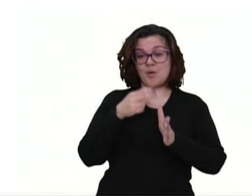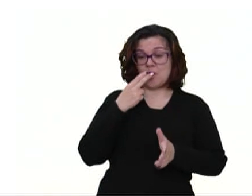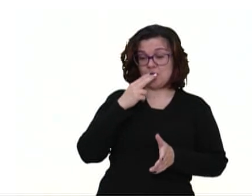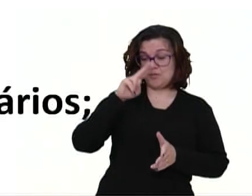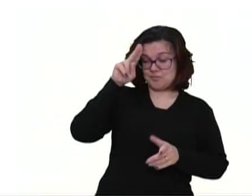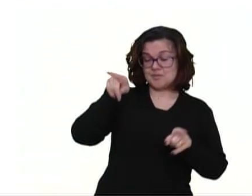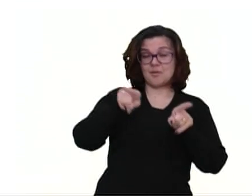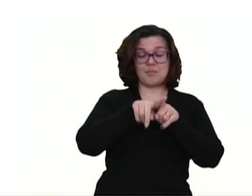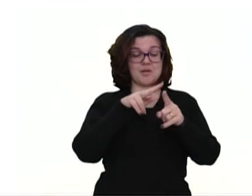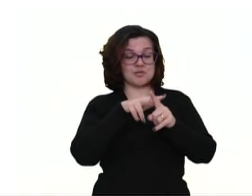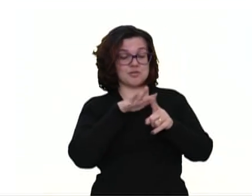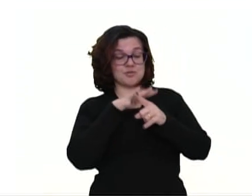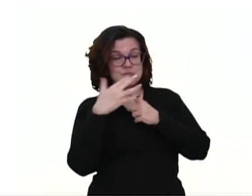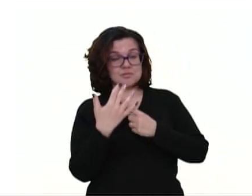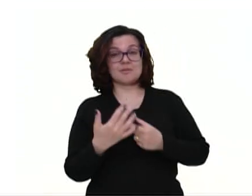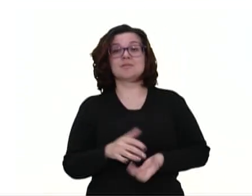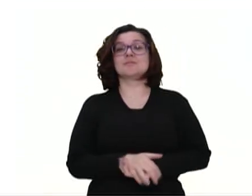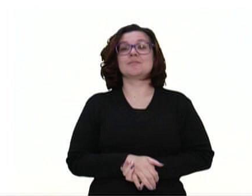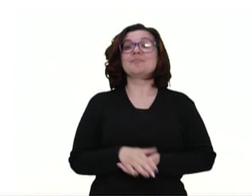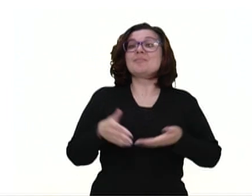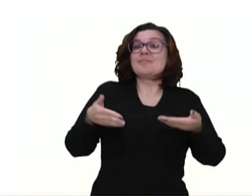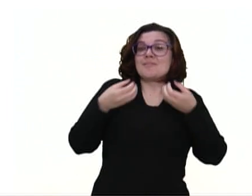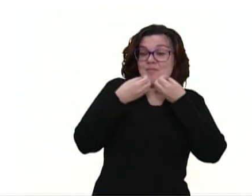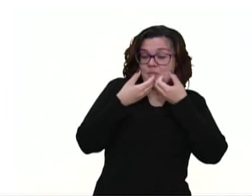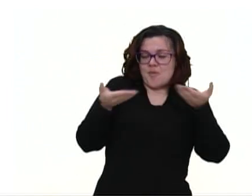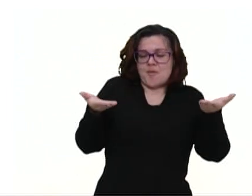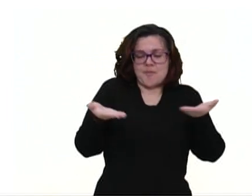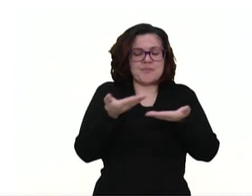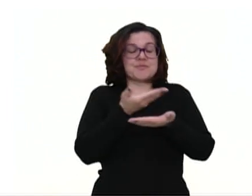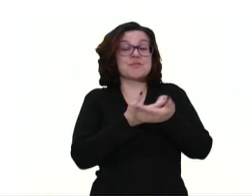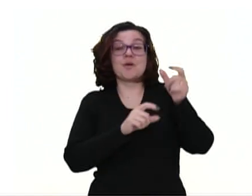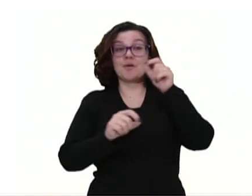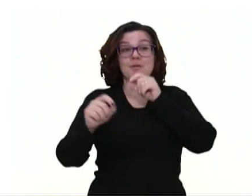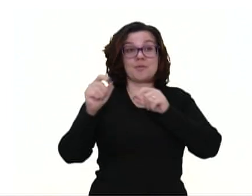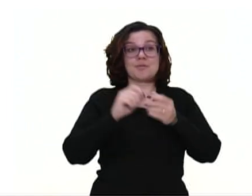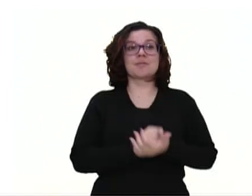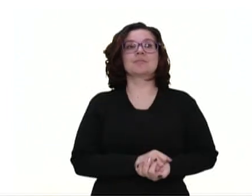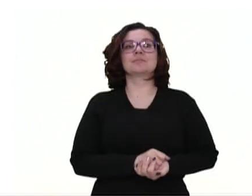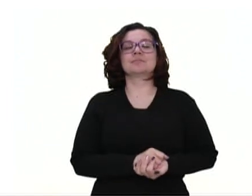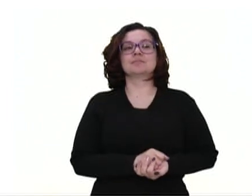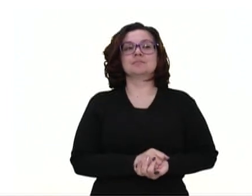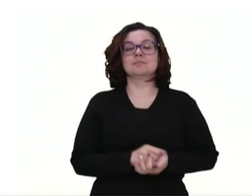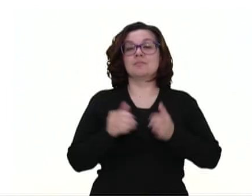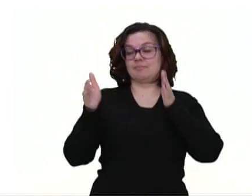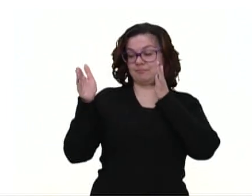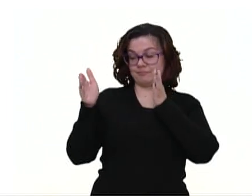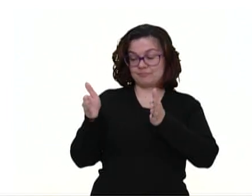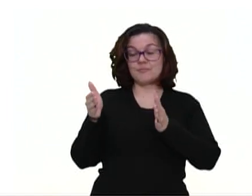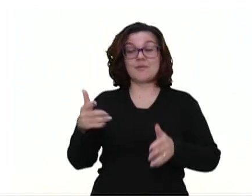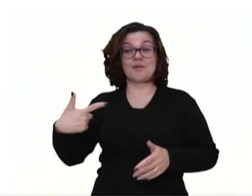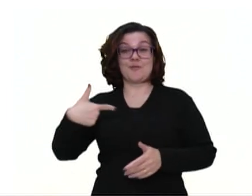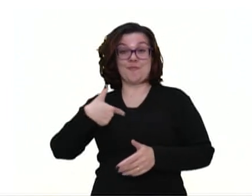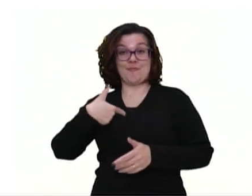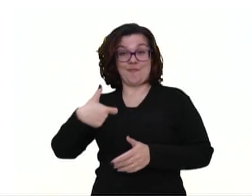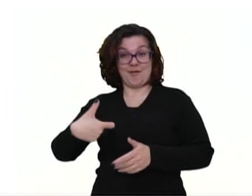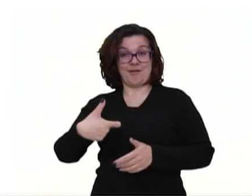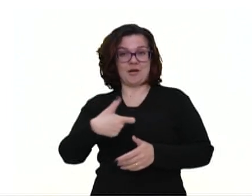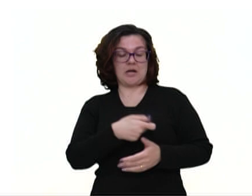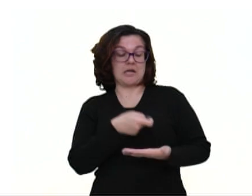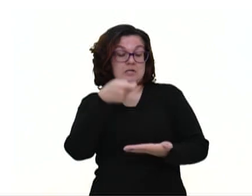e socialista. Muito bem, o que nós vimos na aula de hoje foi o período da Era Vargas,